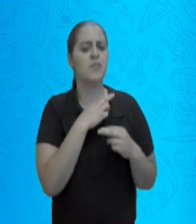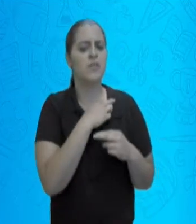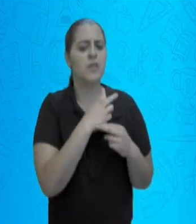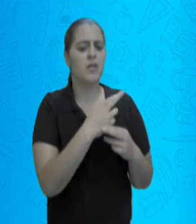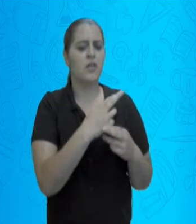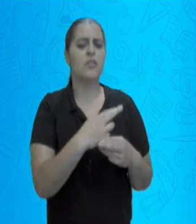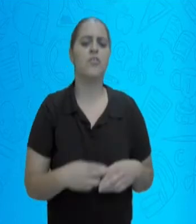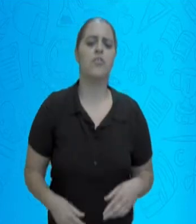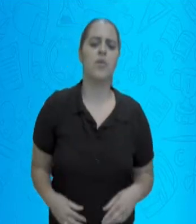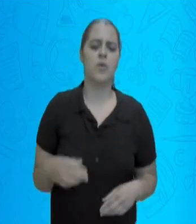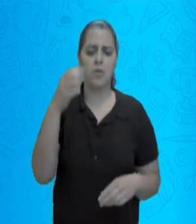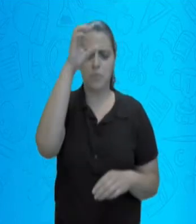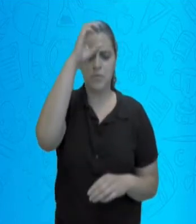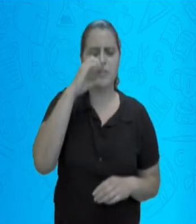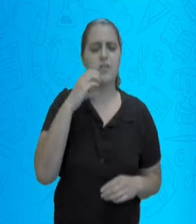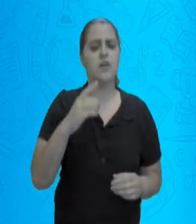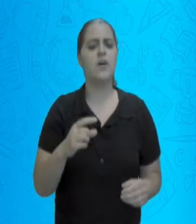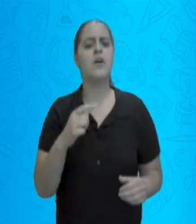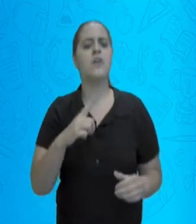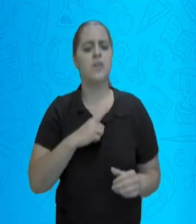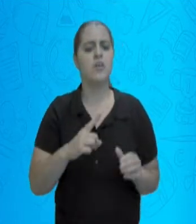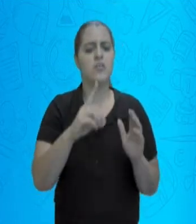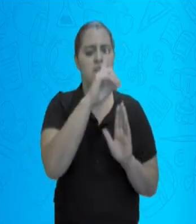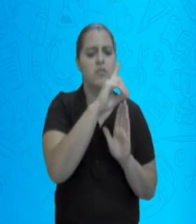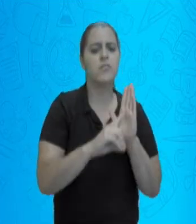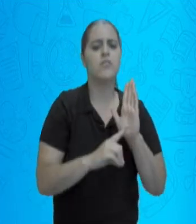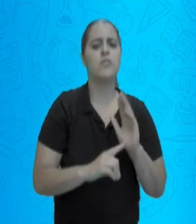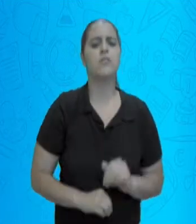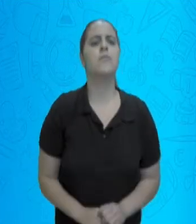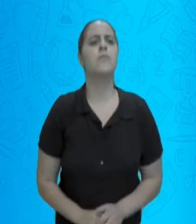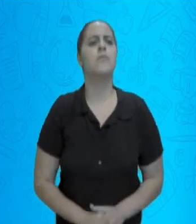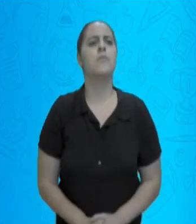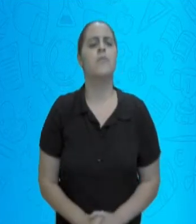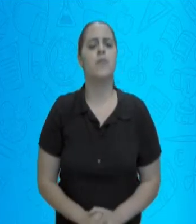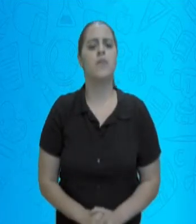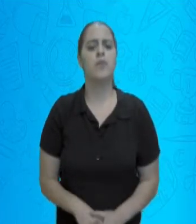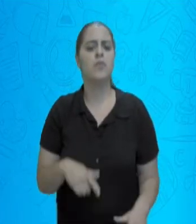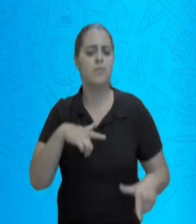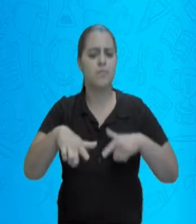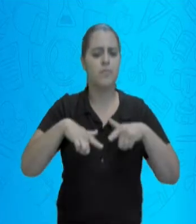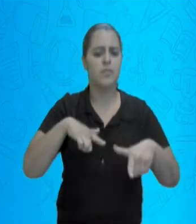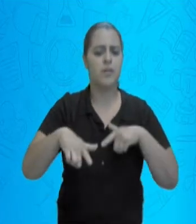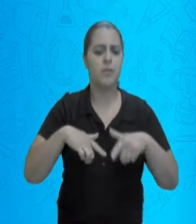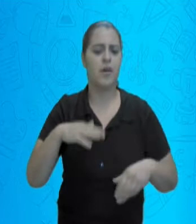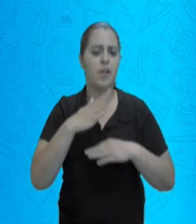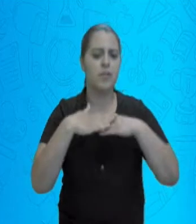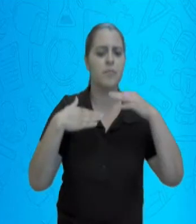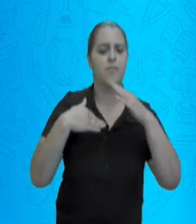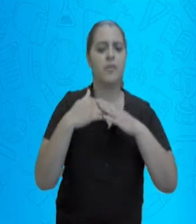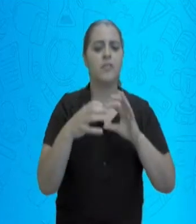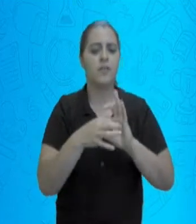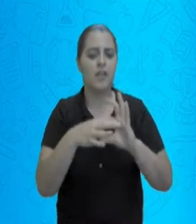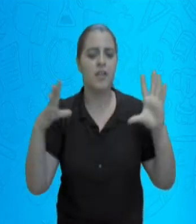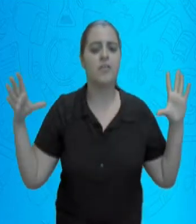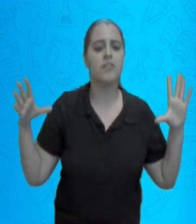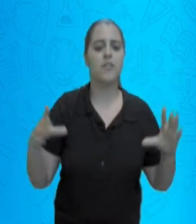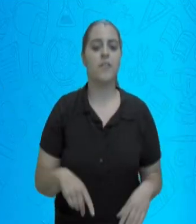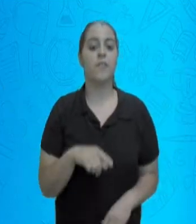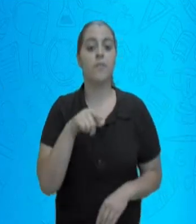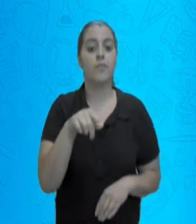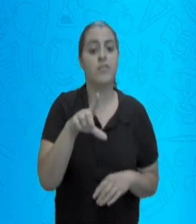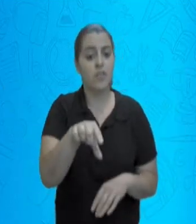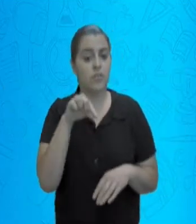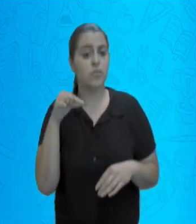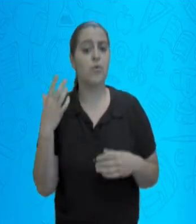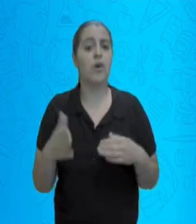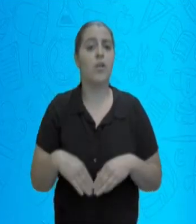Enquanto cidadão, eu tenho esse direito. O trabalho e a profissão são livres. Você escolhe como